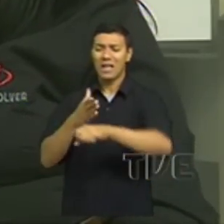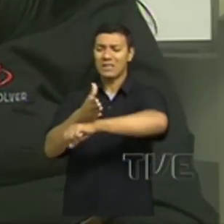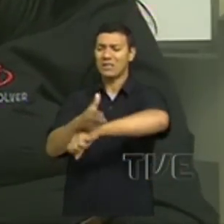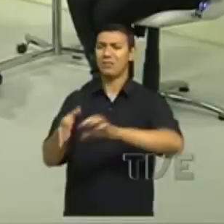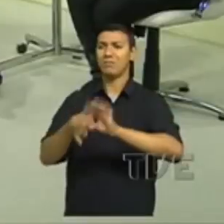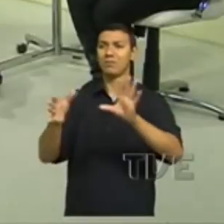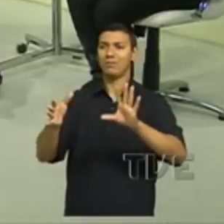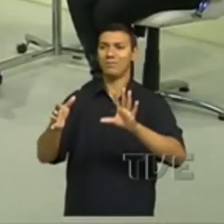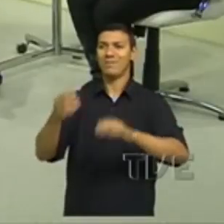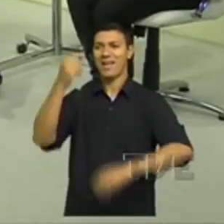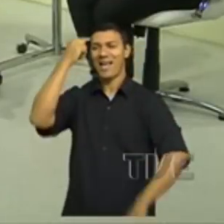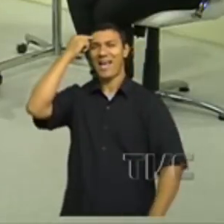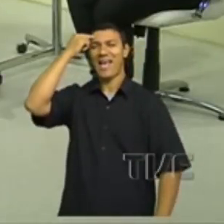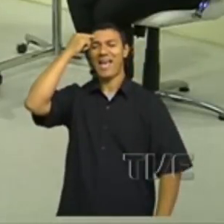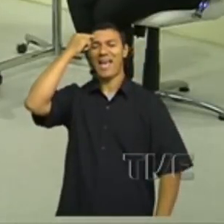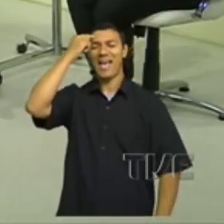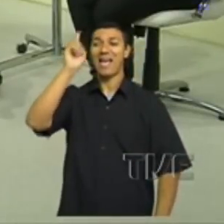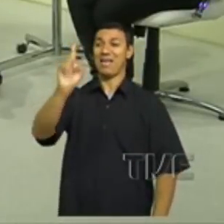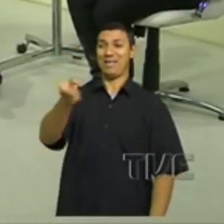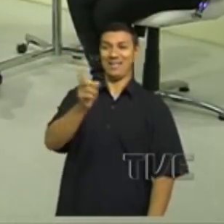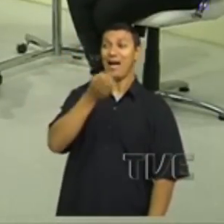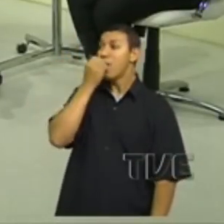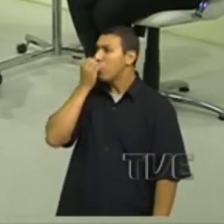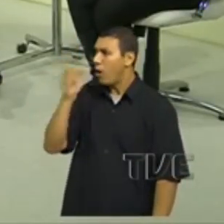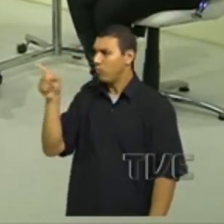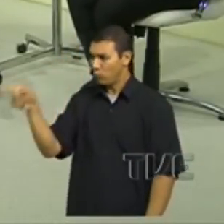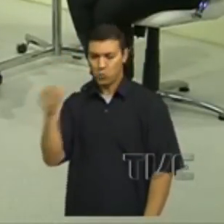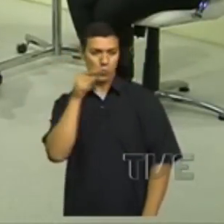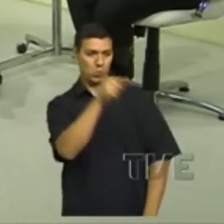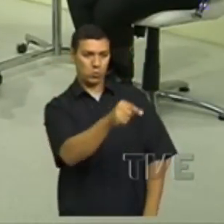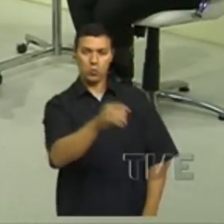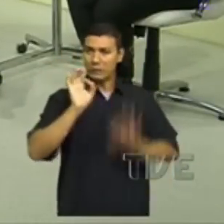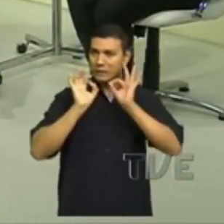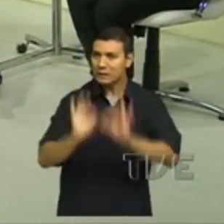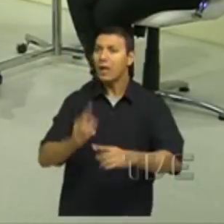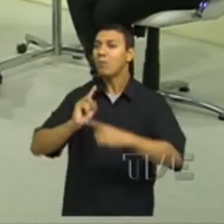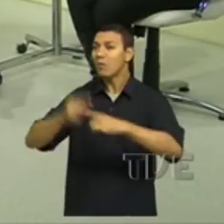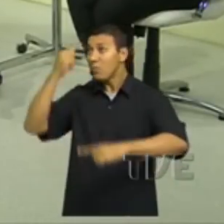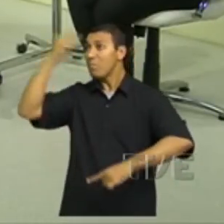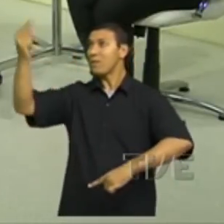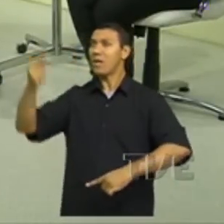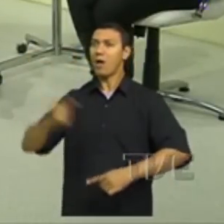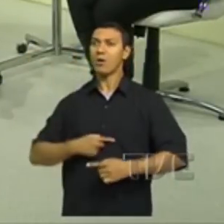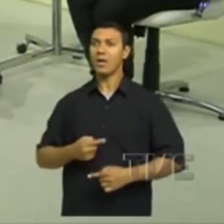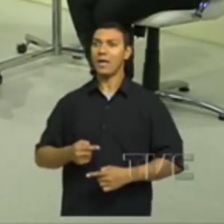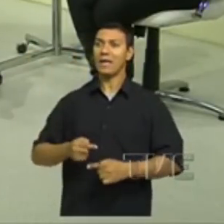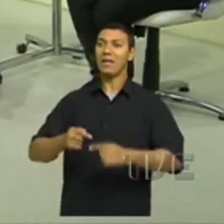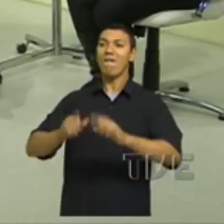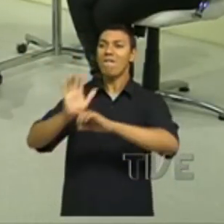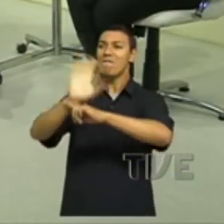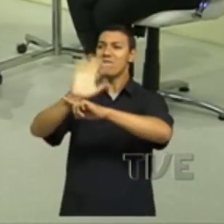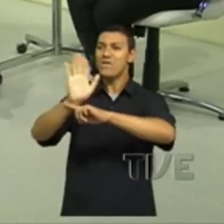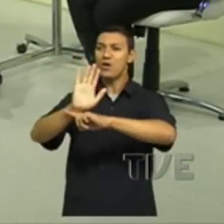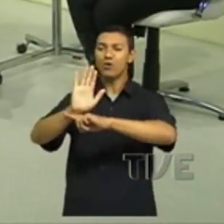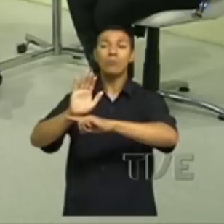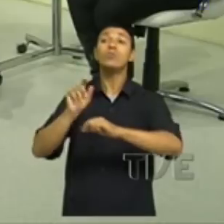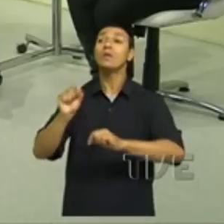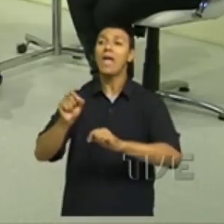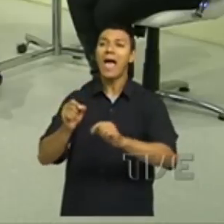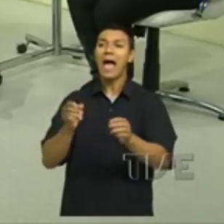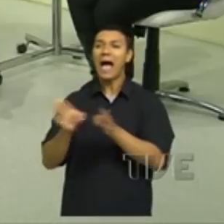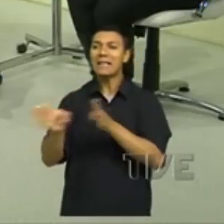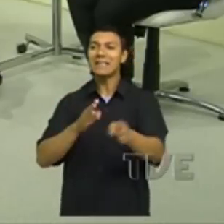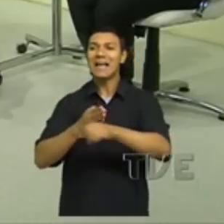que é dar o direito às pessoas de escolherem ou não, terem a possibilidade de ver esses filmes, são clássicos realmente do